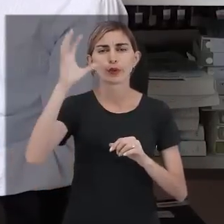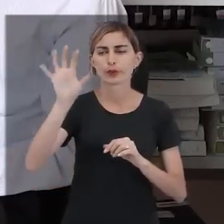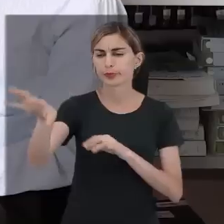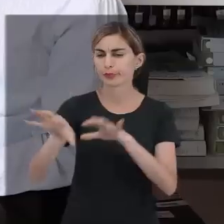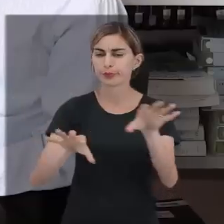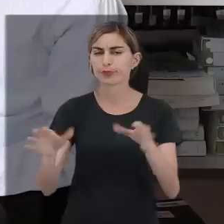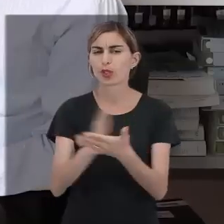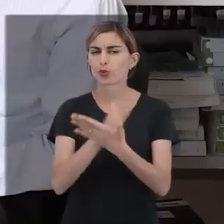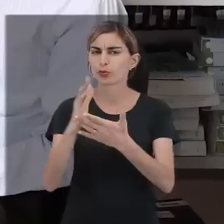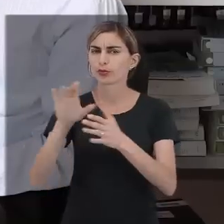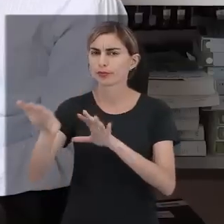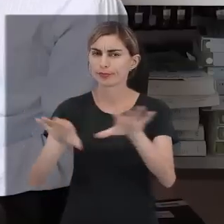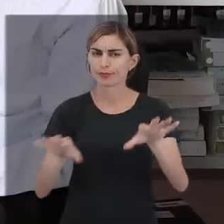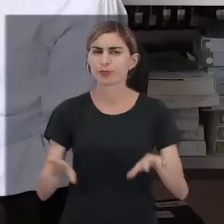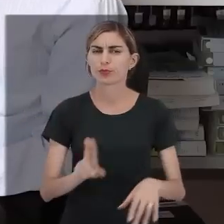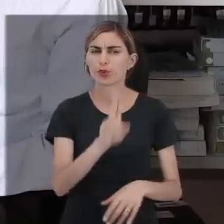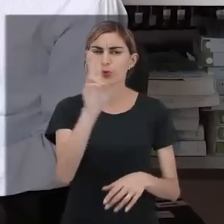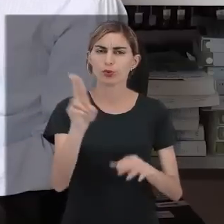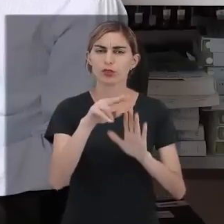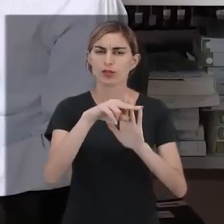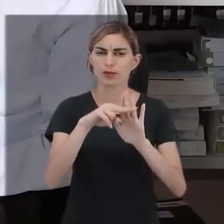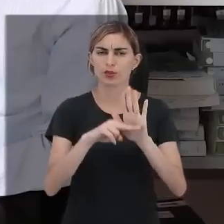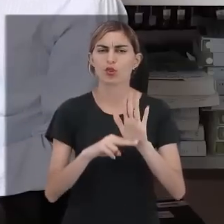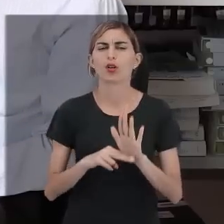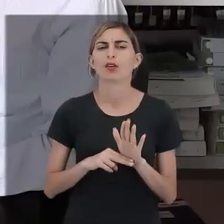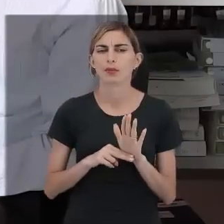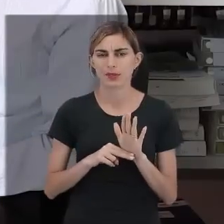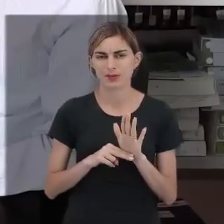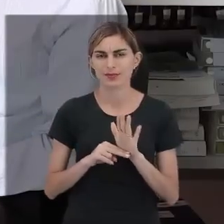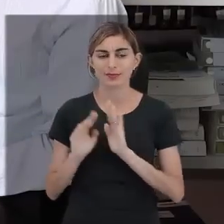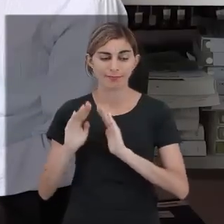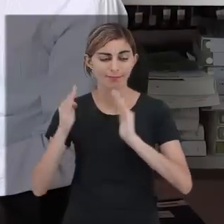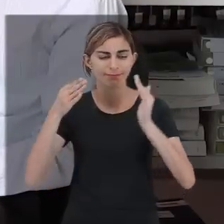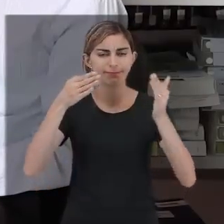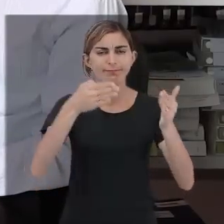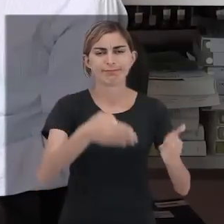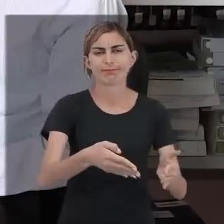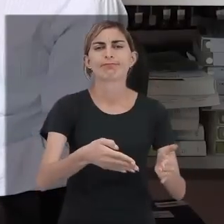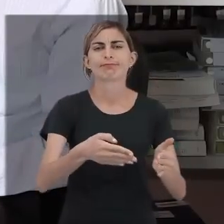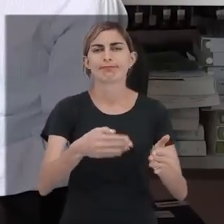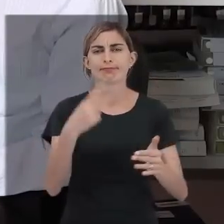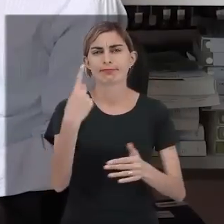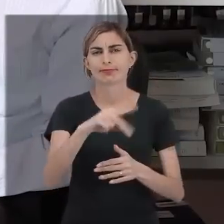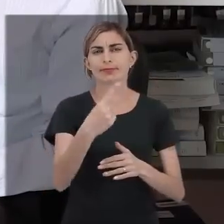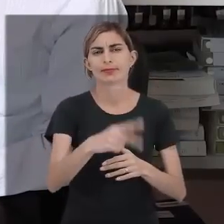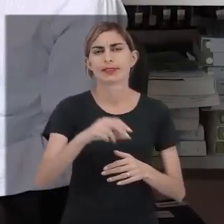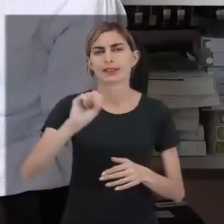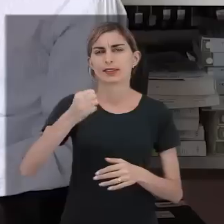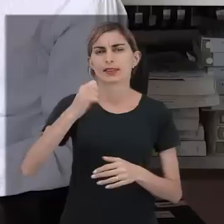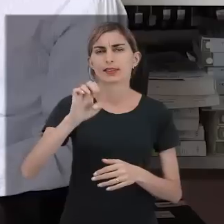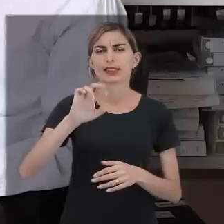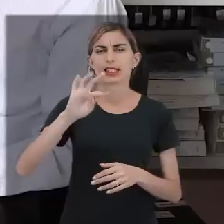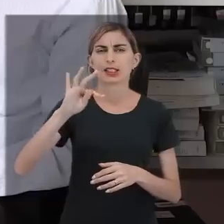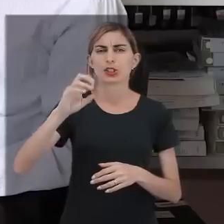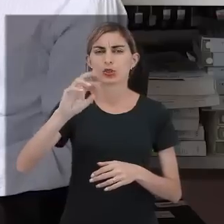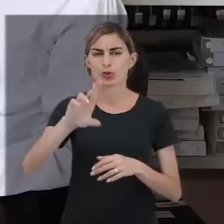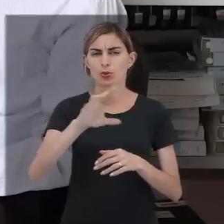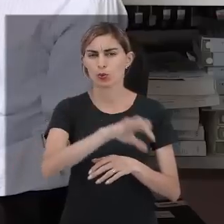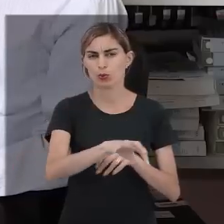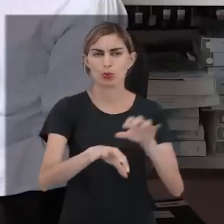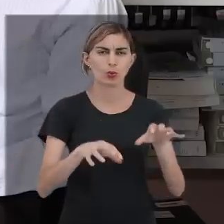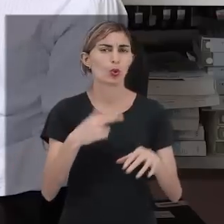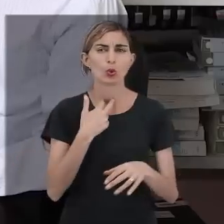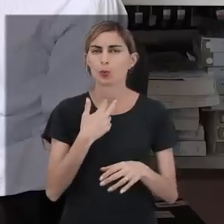naturalmente, eles utilizaram a norma e direcionaram para o seu setor. Ou seja, você não